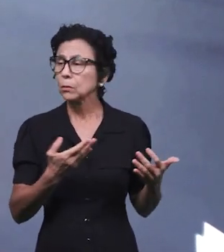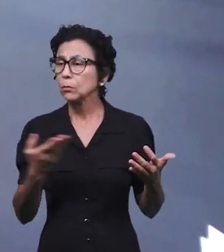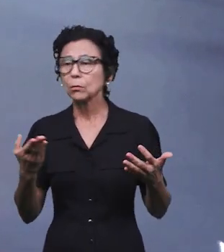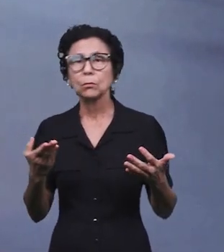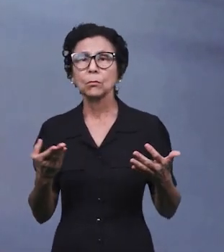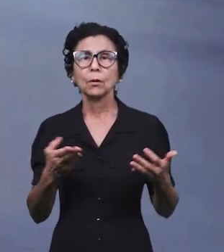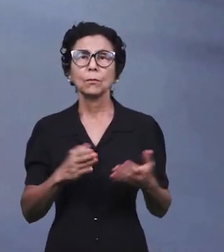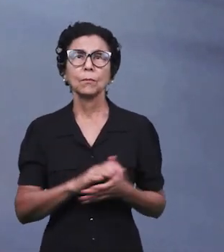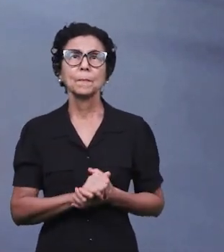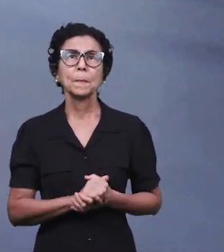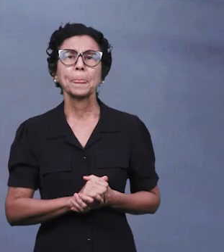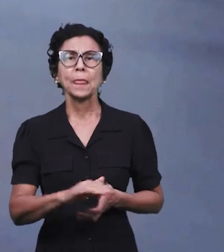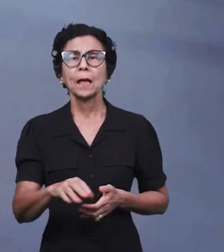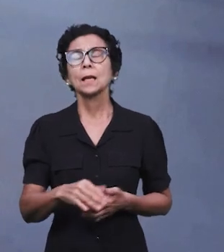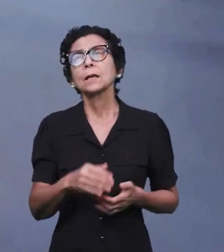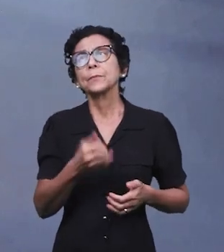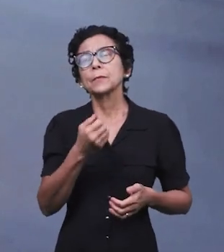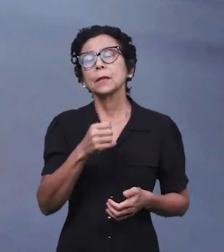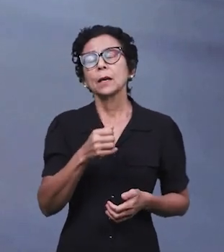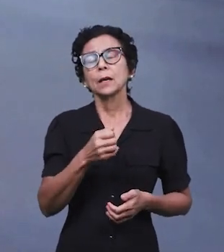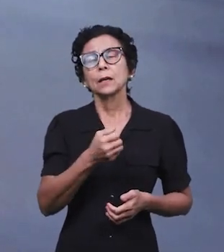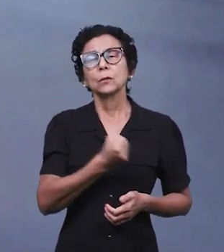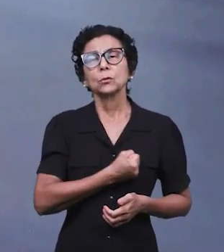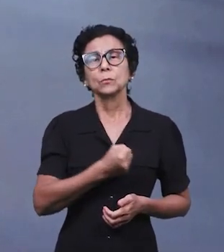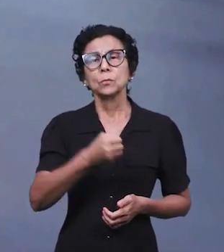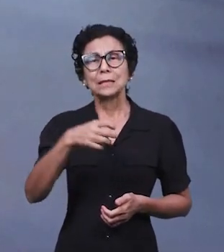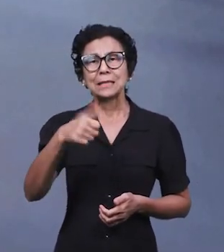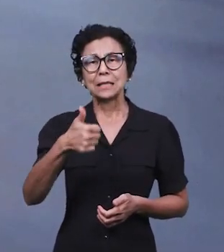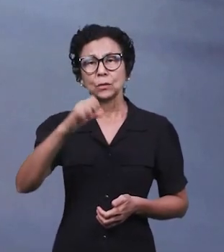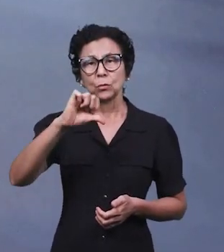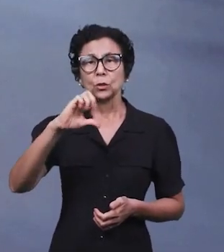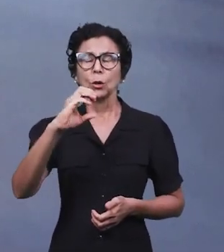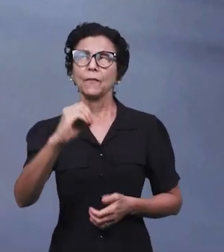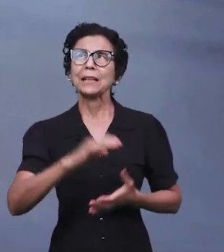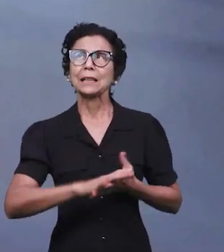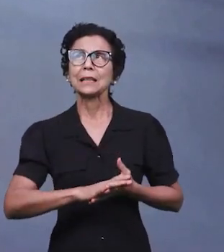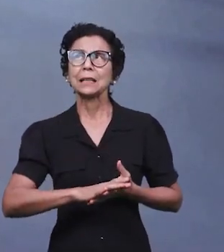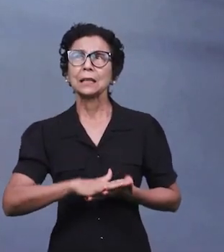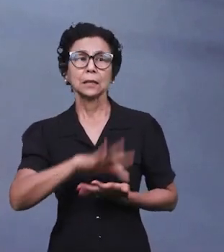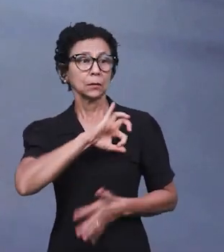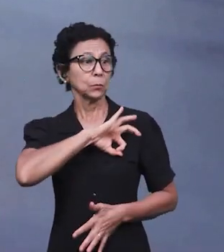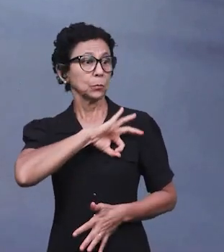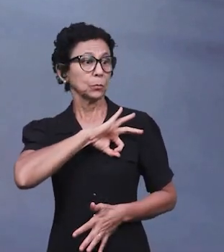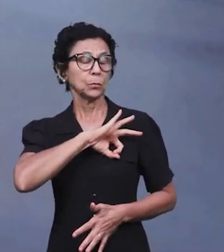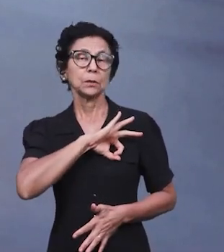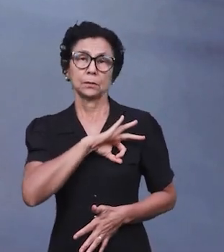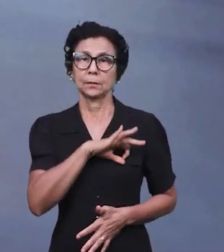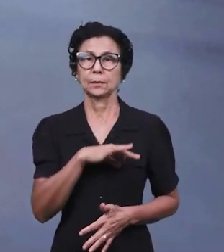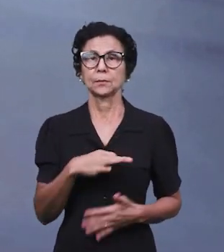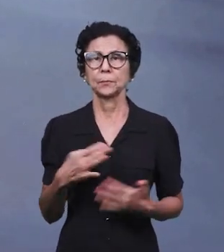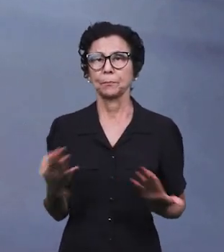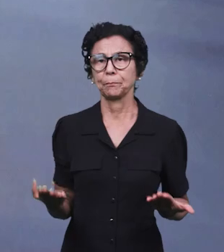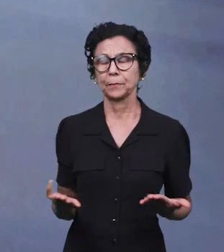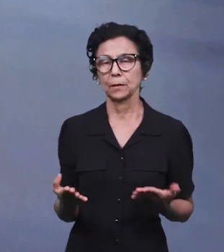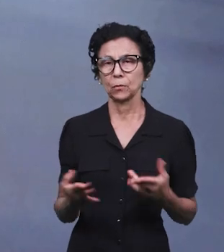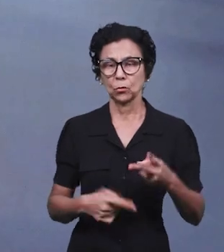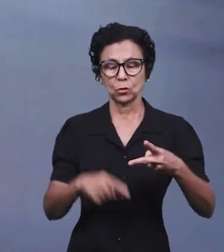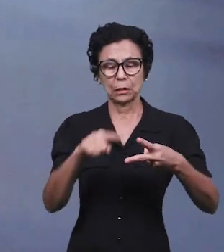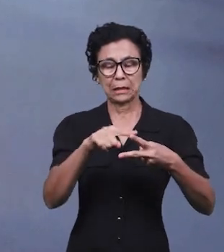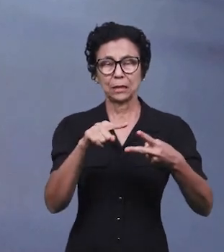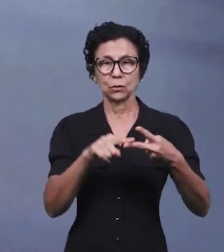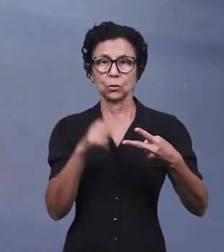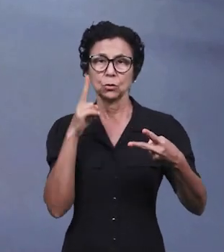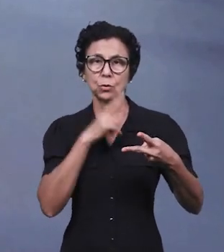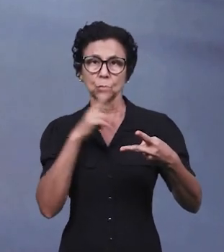pensam assim, 190. 190 é polícia. Mas hoje nós temos assim, 2 números de emergência